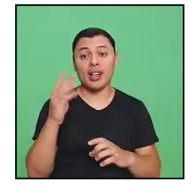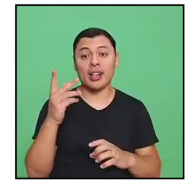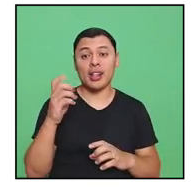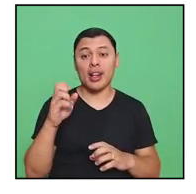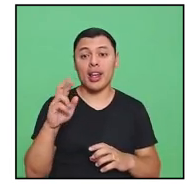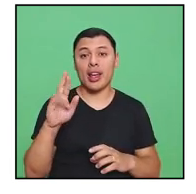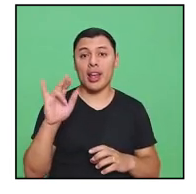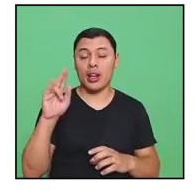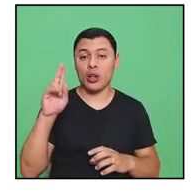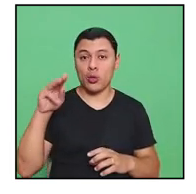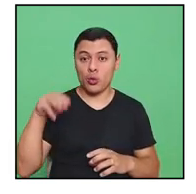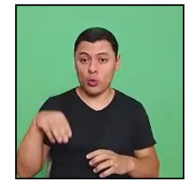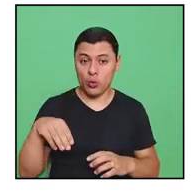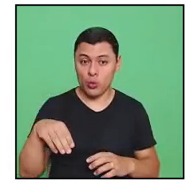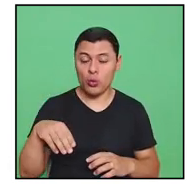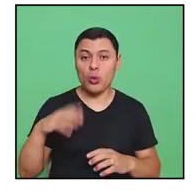tem